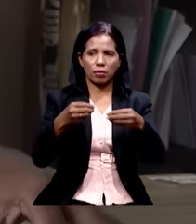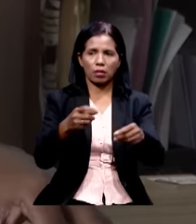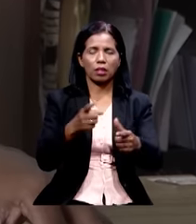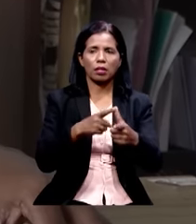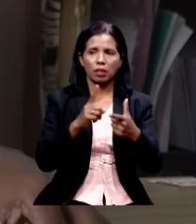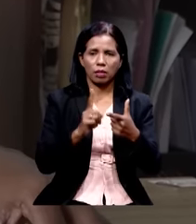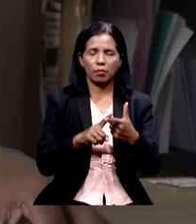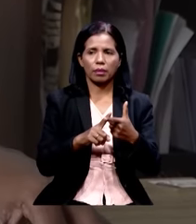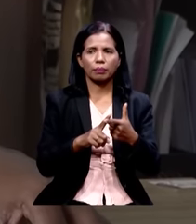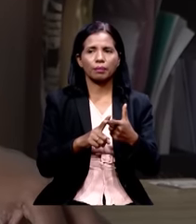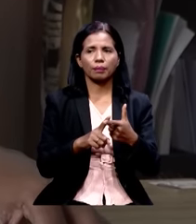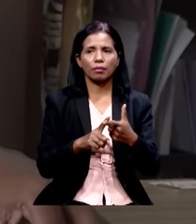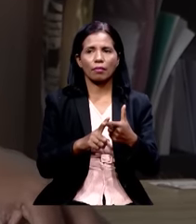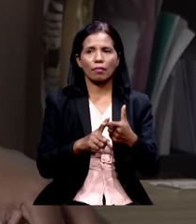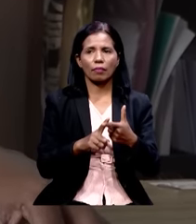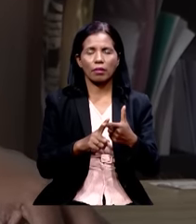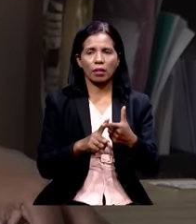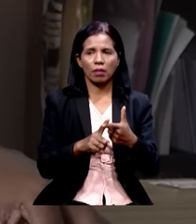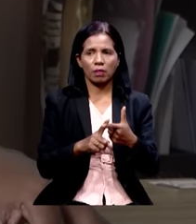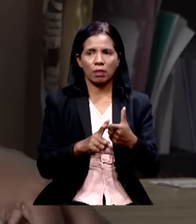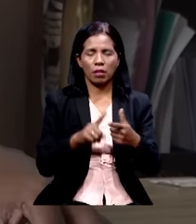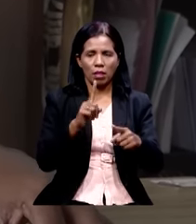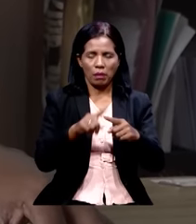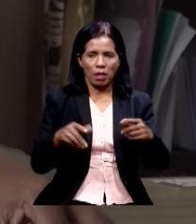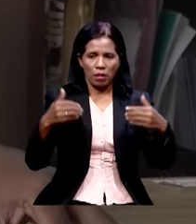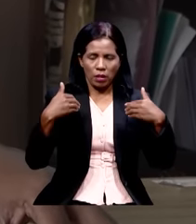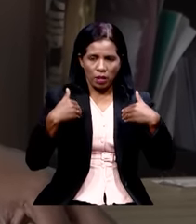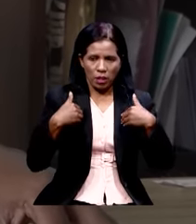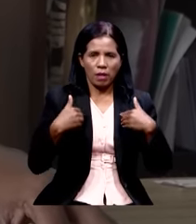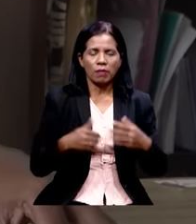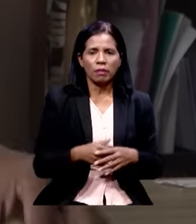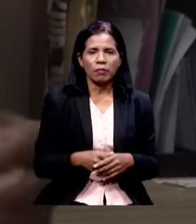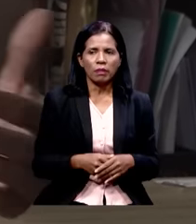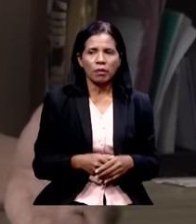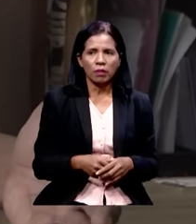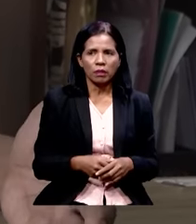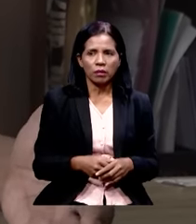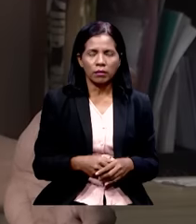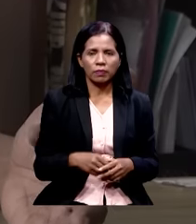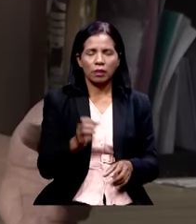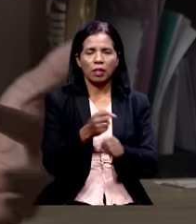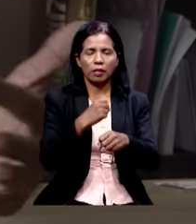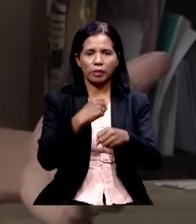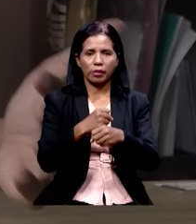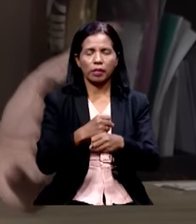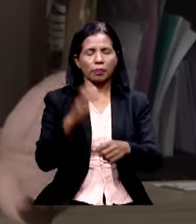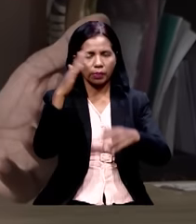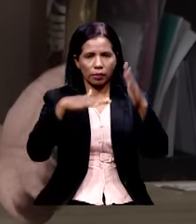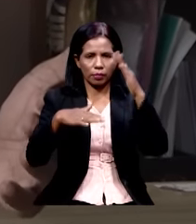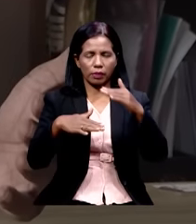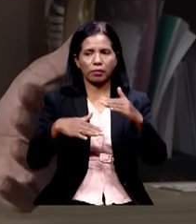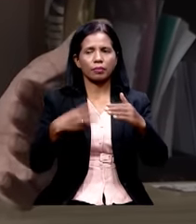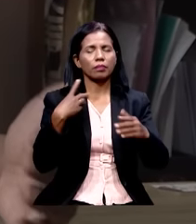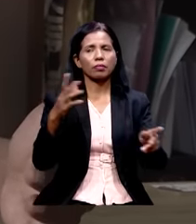depois a tu labele famoso fale a habeas corpus, quando te la segura o